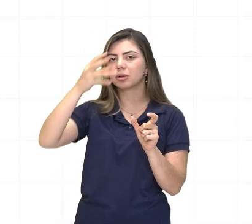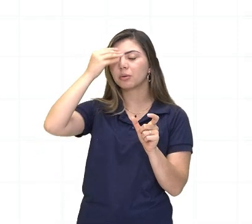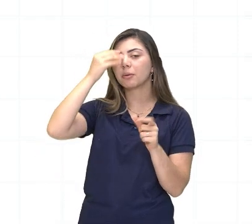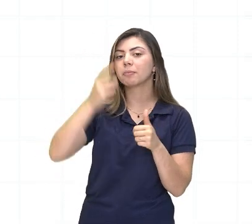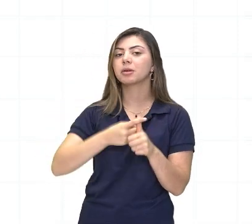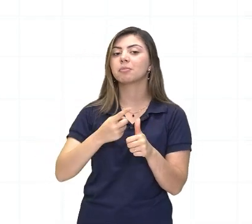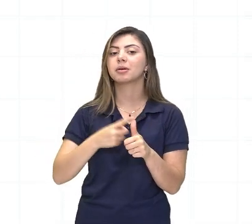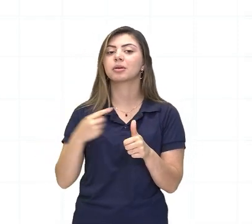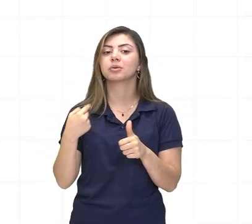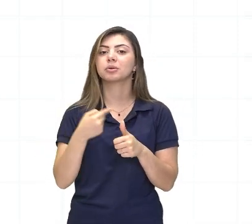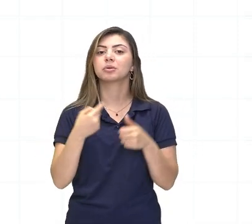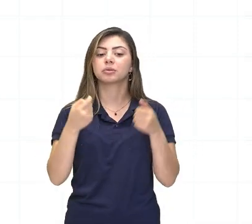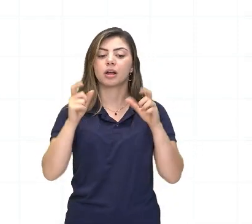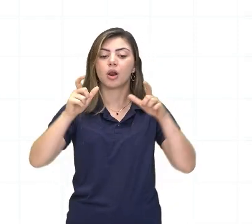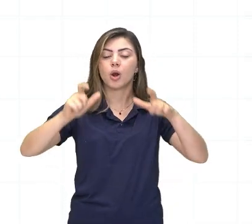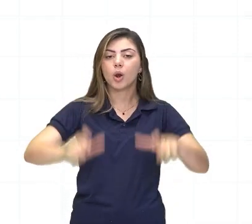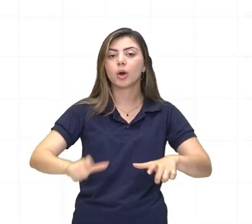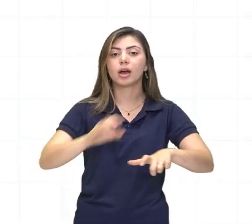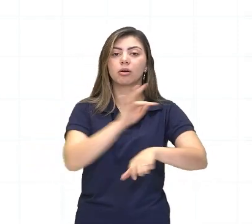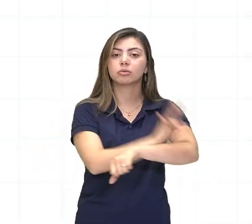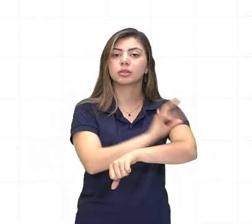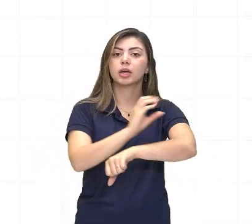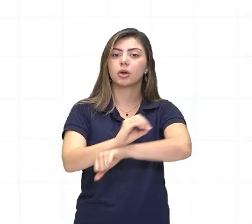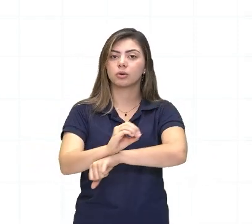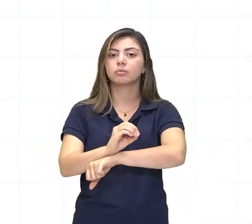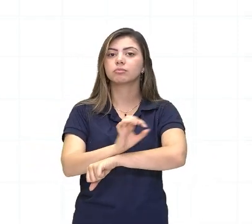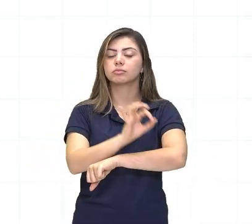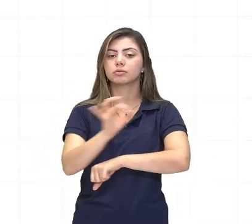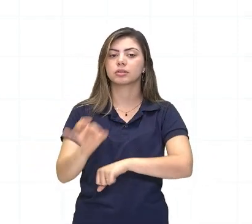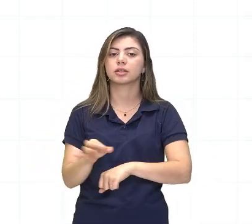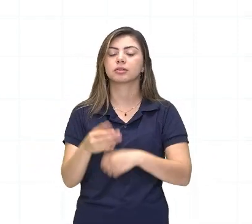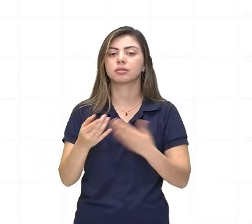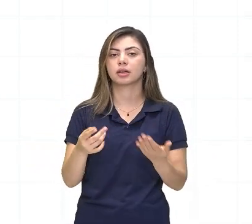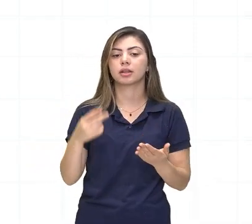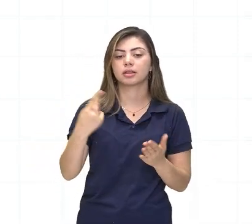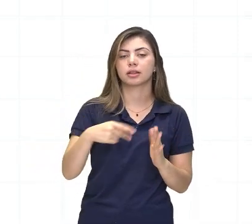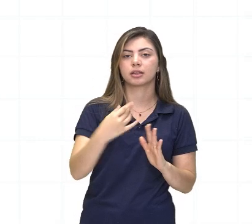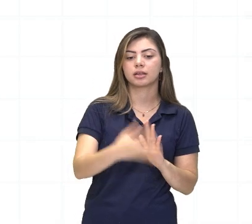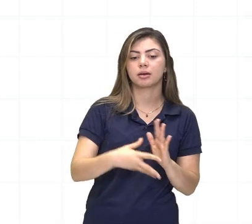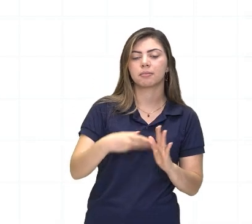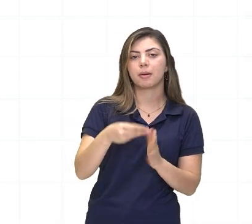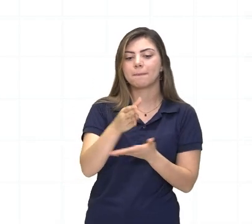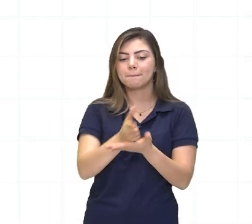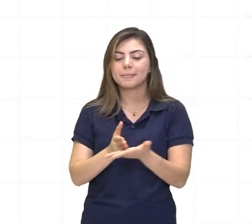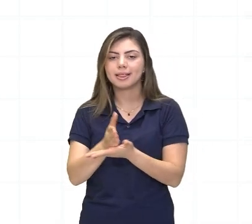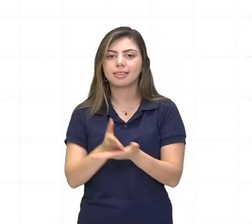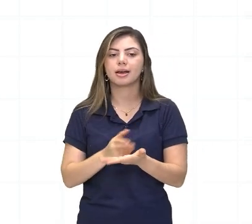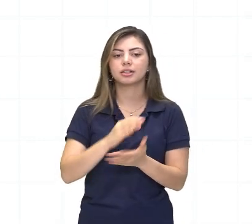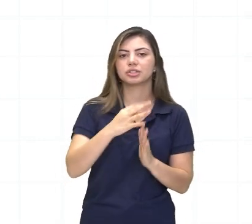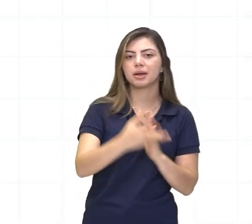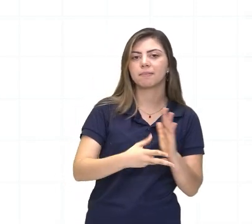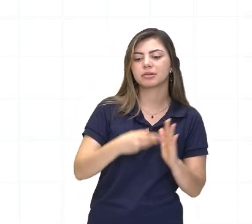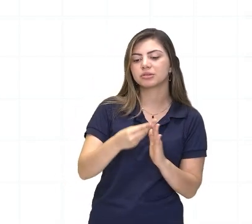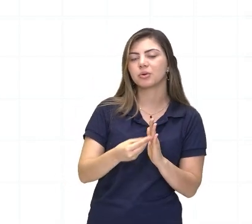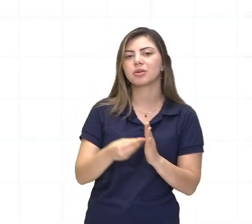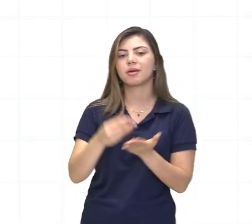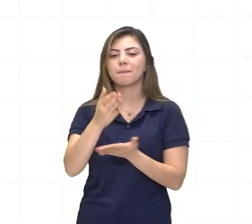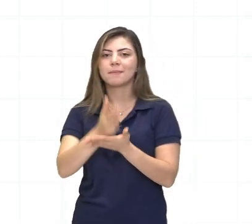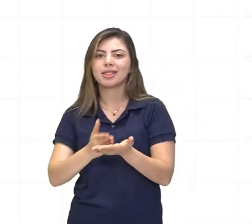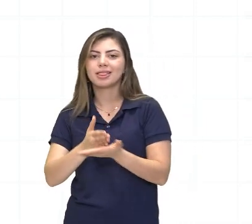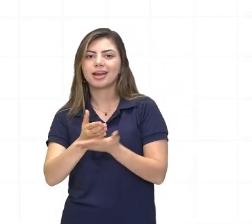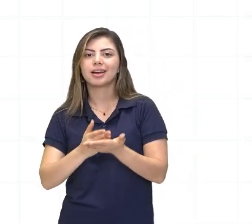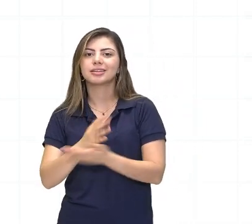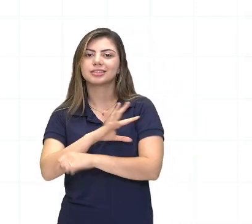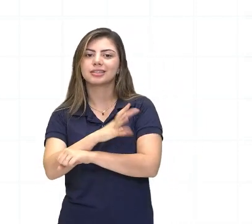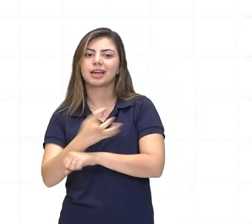está falando aqui do Tocantins, então por isso que ele fala da fronteira em que parte a Amazônia, parte é Cerrado. Ele fala aqui de povos indígenas, então a